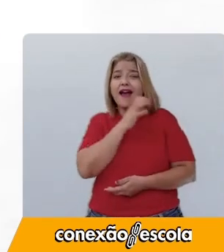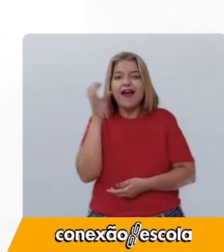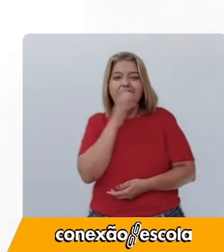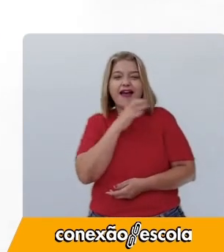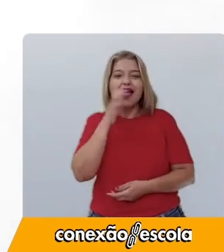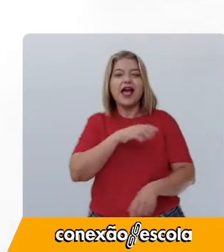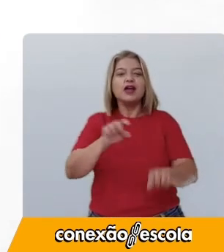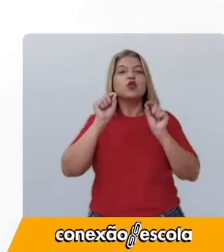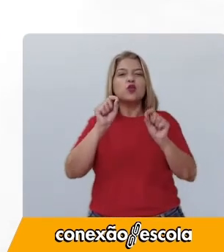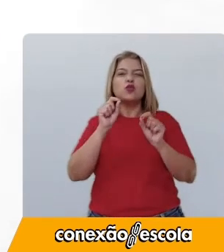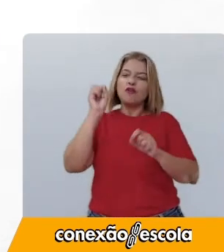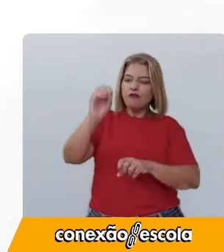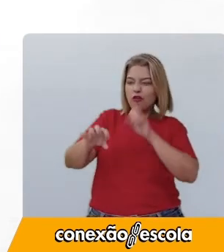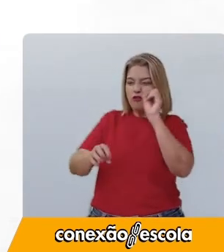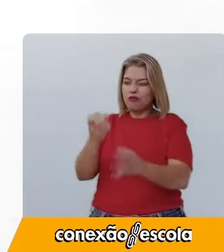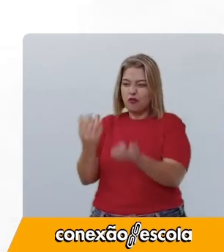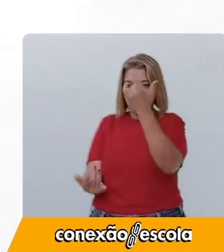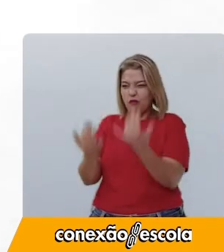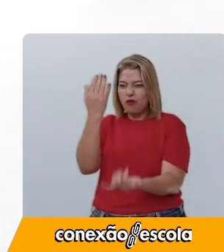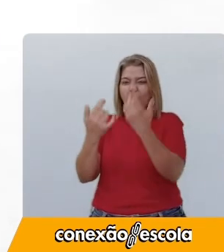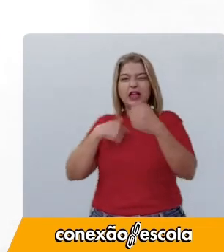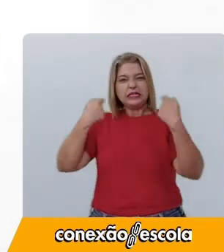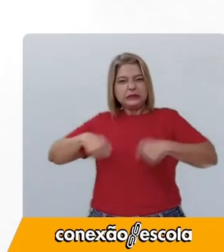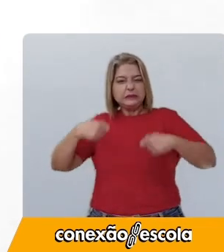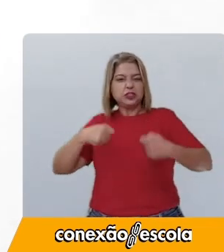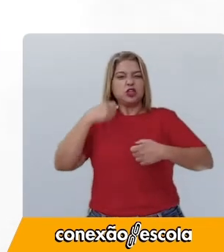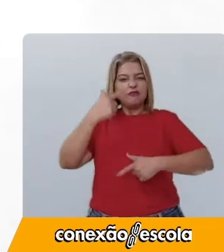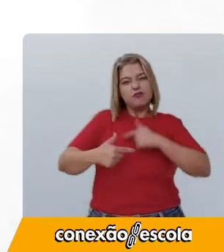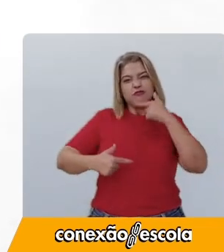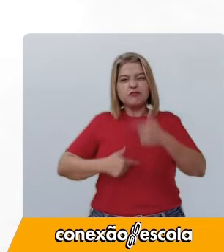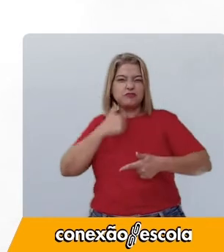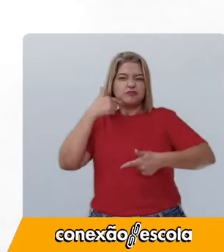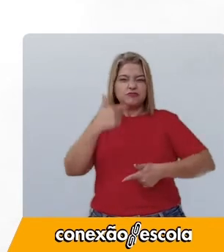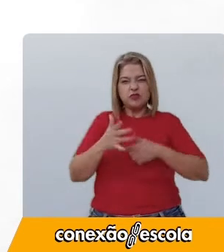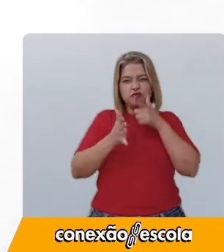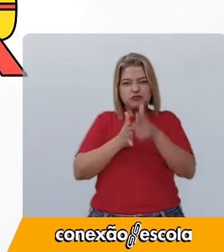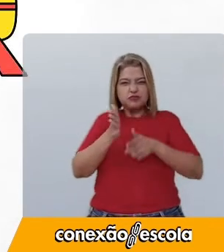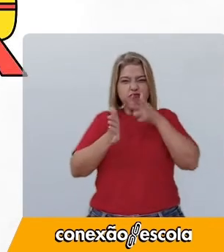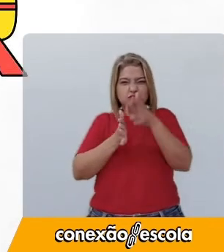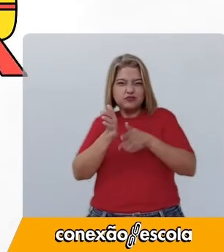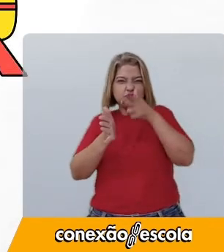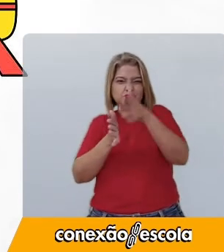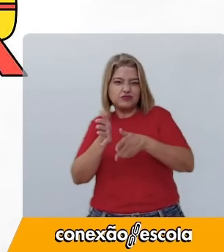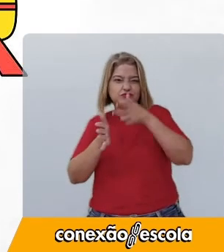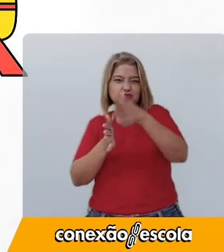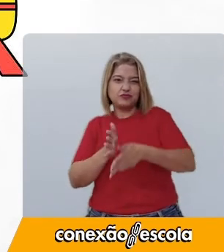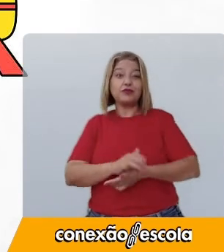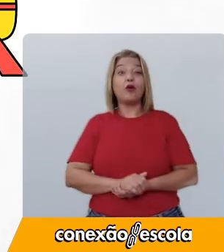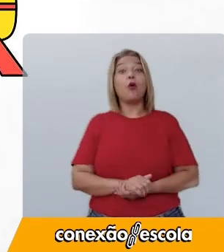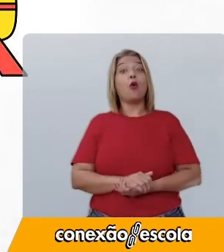bota fogo na fornalha que eu preciso, muita força, muita força, muita força.